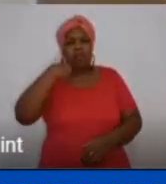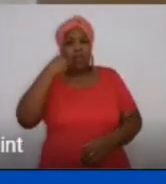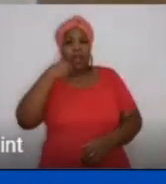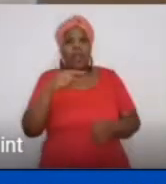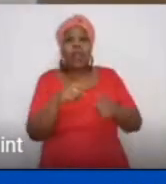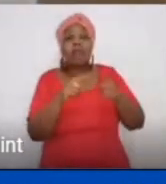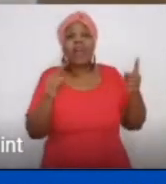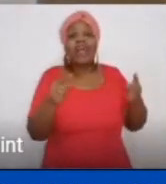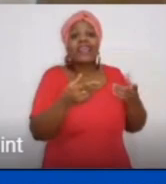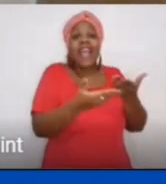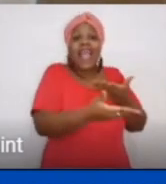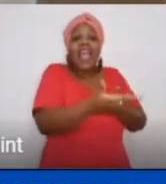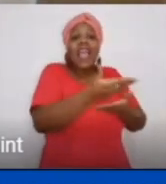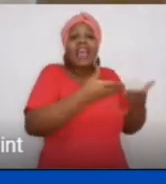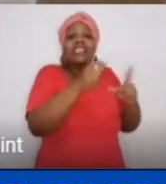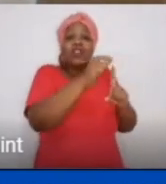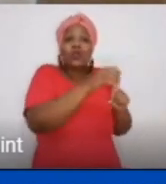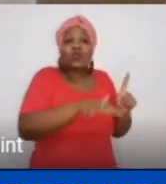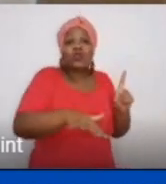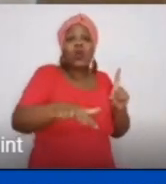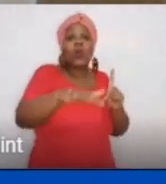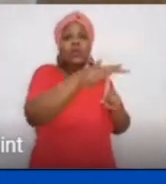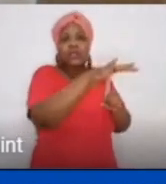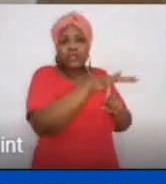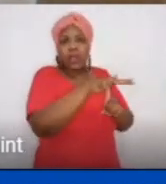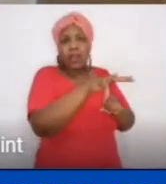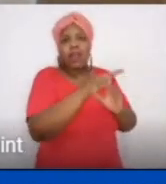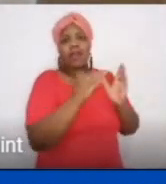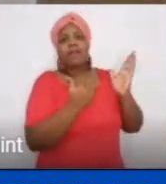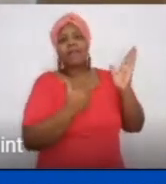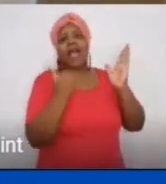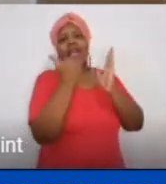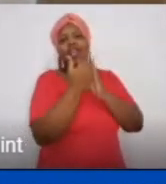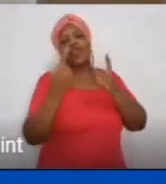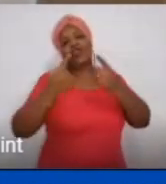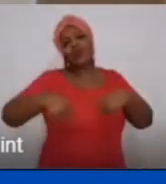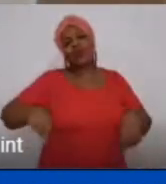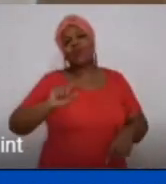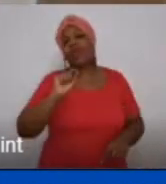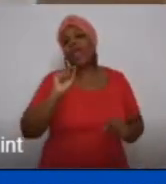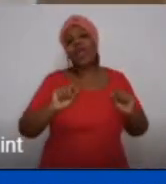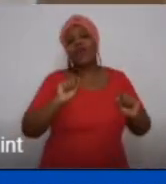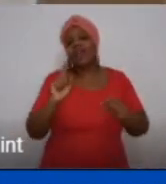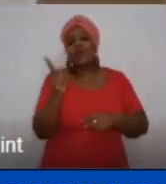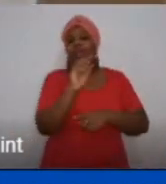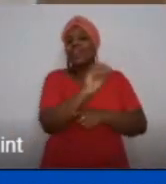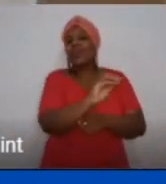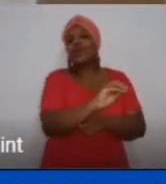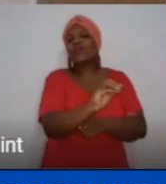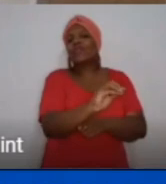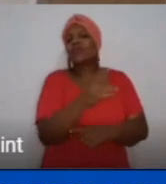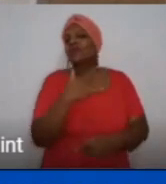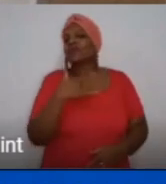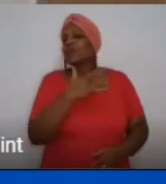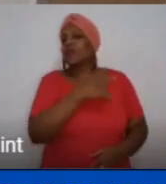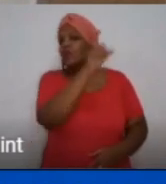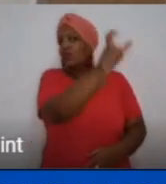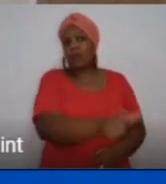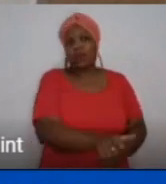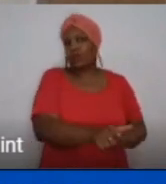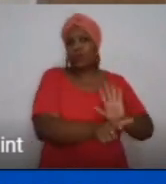relação social maior, né, que o proibicionismo traz, não é o de cuidado da saúde dessa